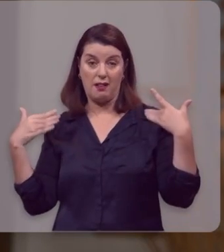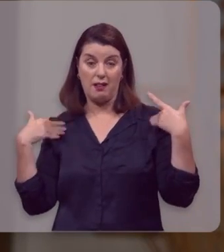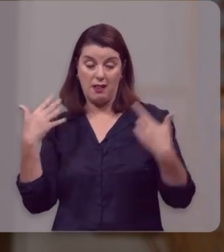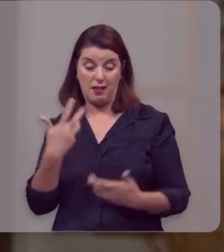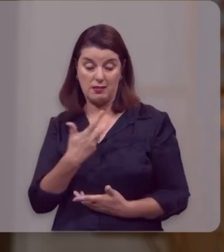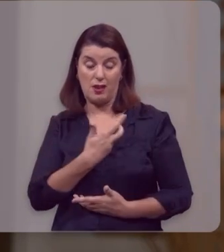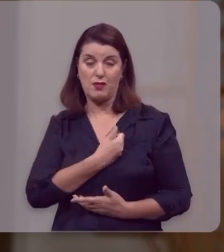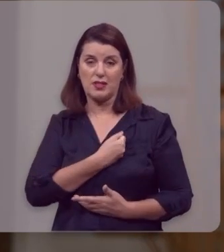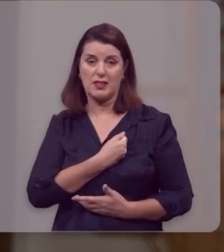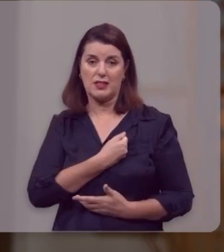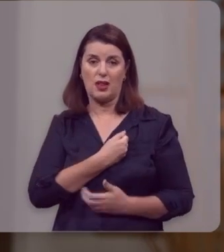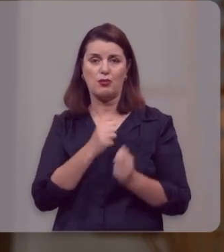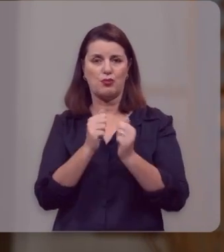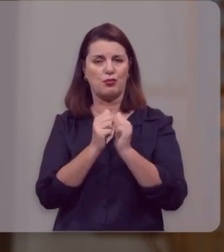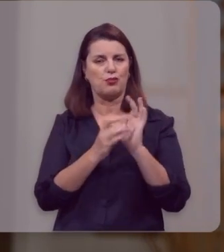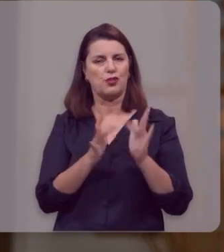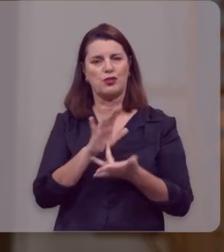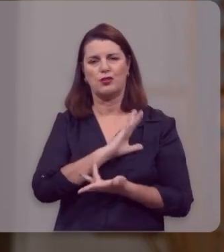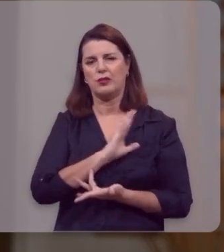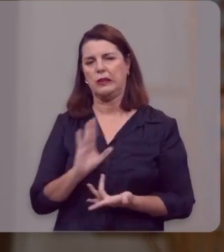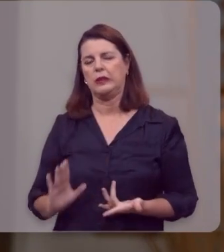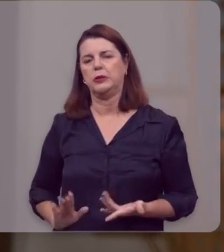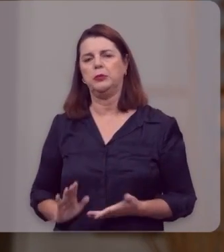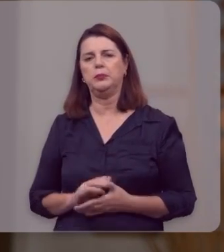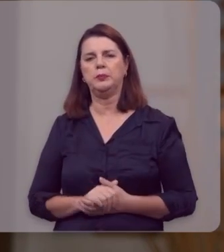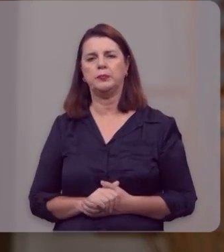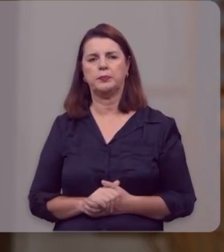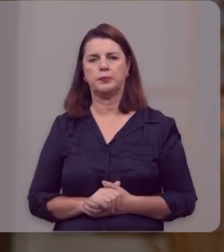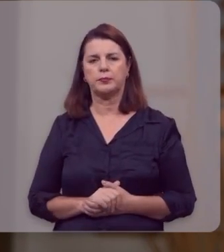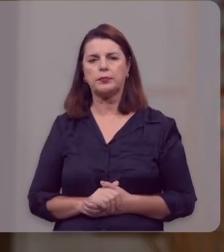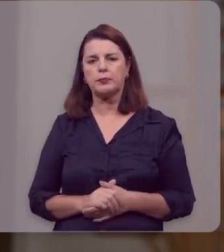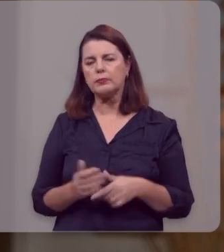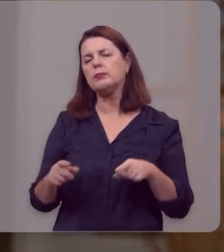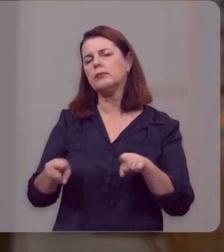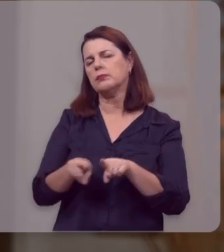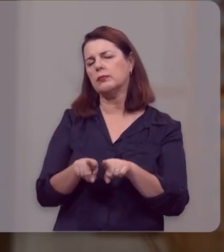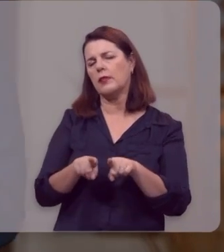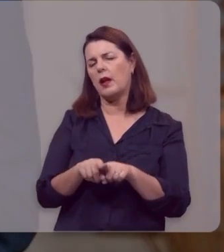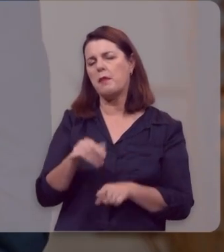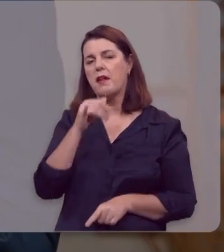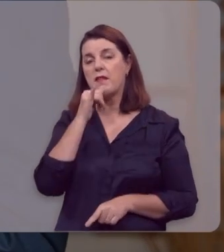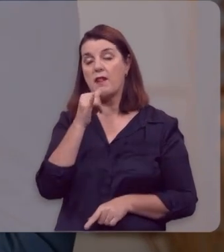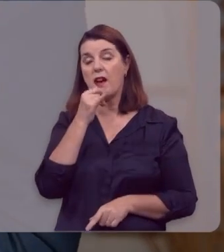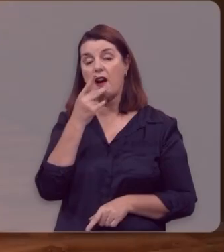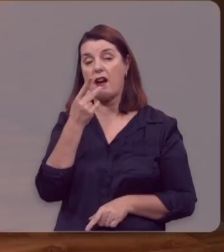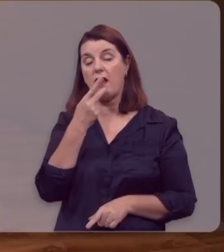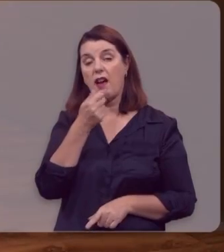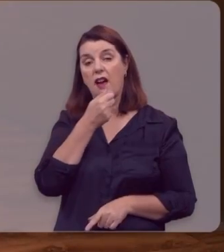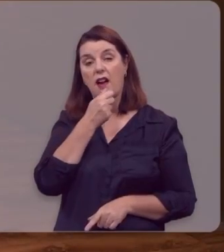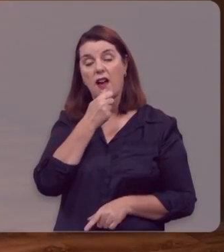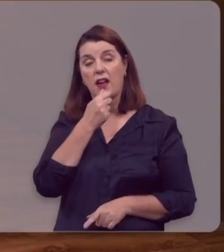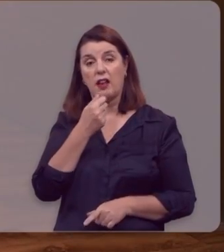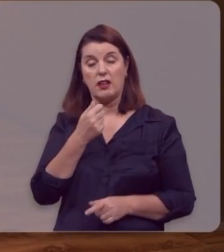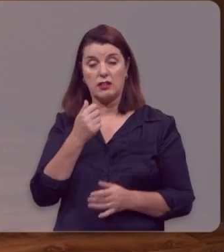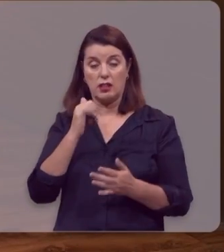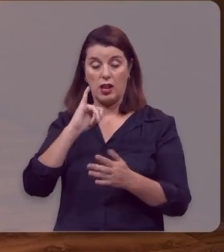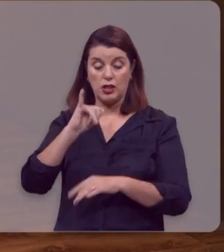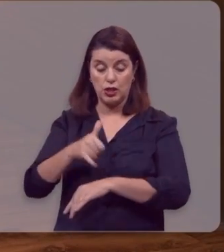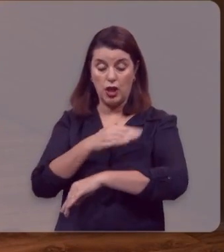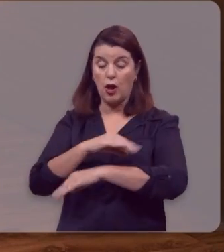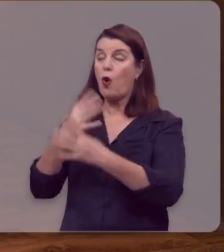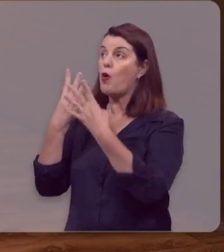da salvação em Cristo Jesus. Mas me permita ainda dizer que Jacó confessa o seu